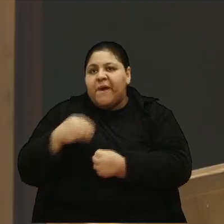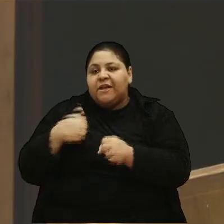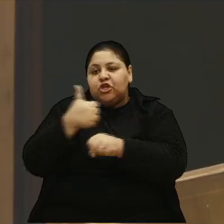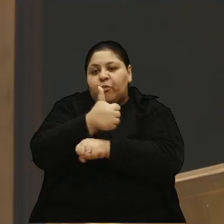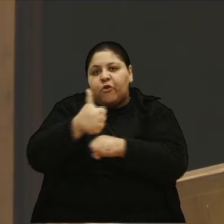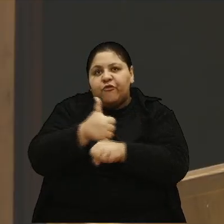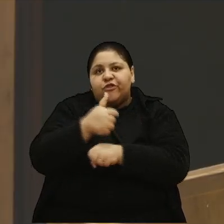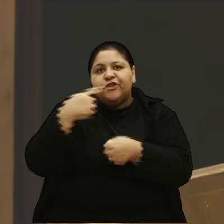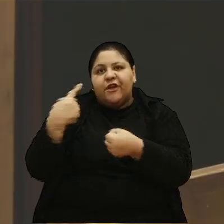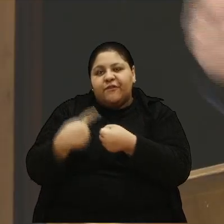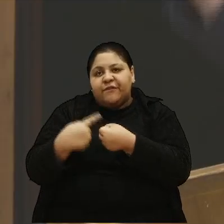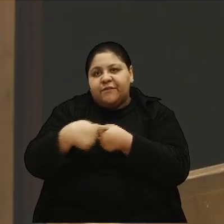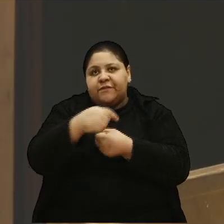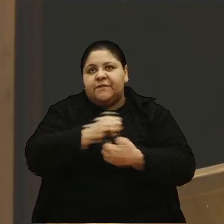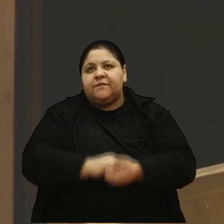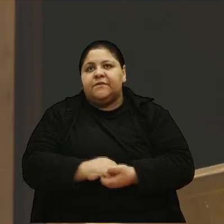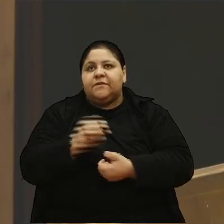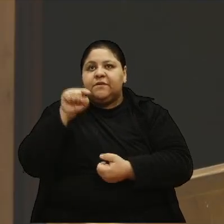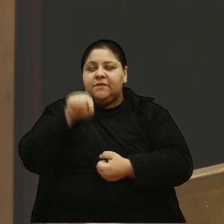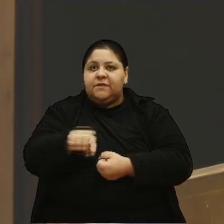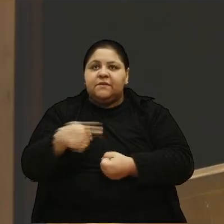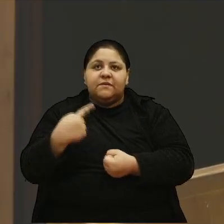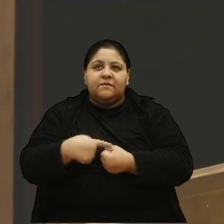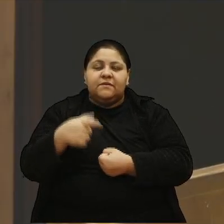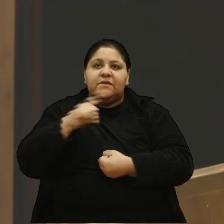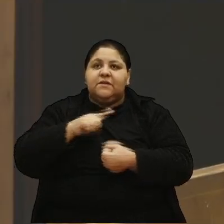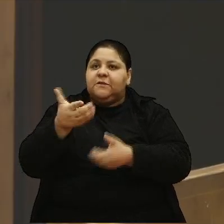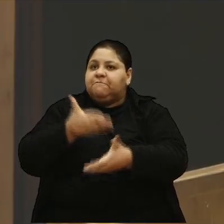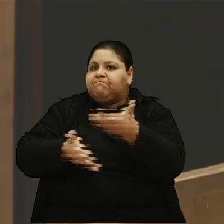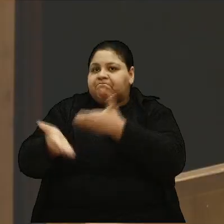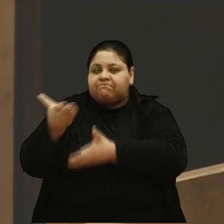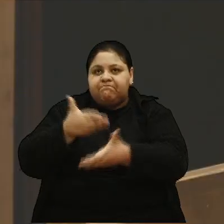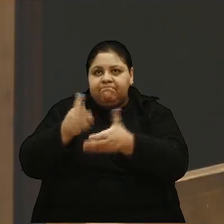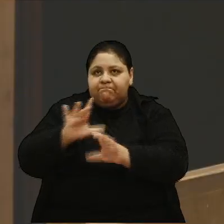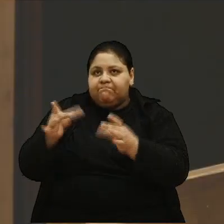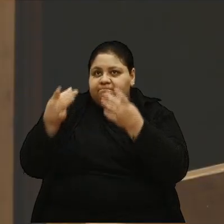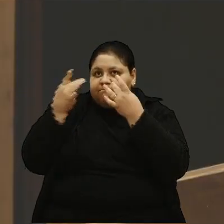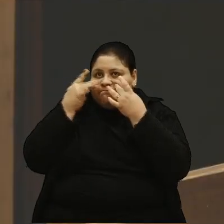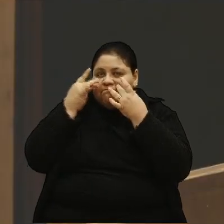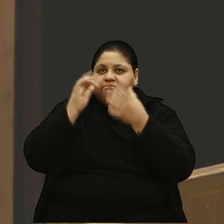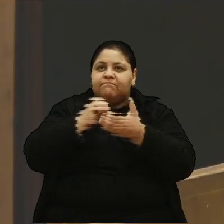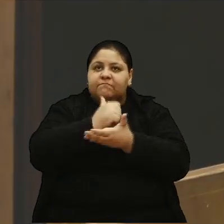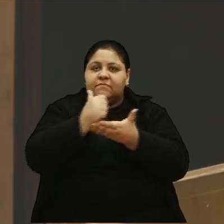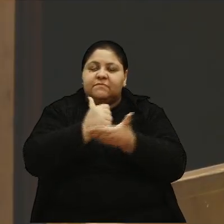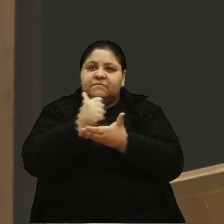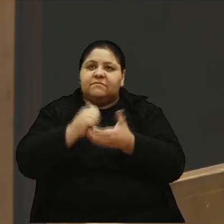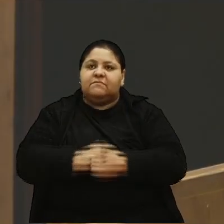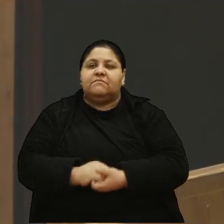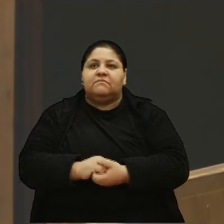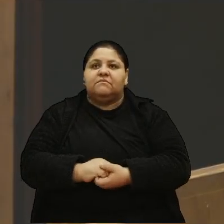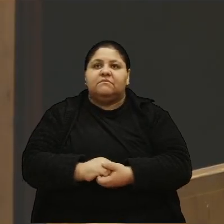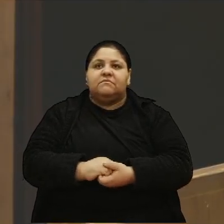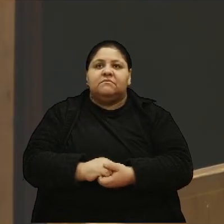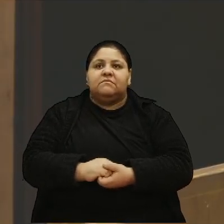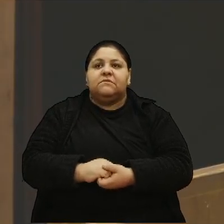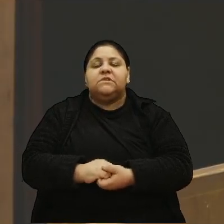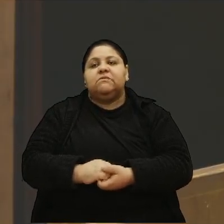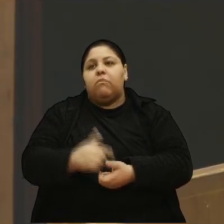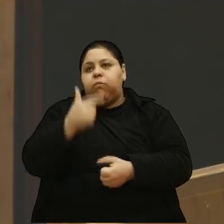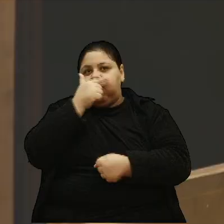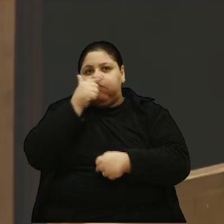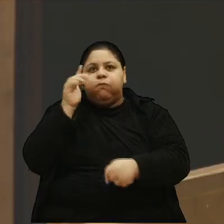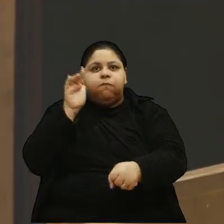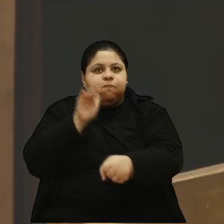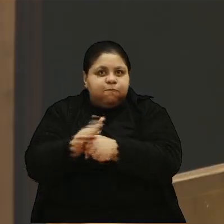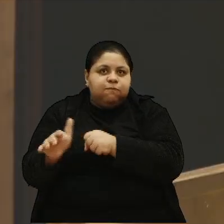cidade. E aí, com isso, essa cidade fica sem o atendimento na atenção primária, naquela atenção básica, e acaba superlotando